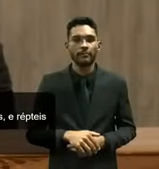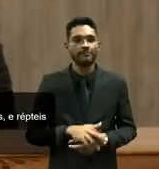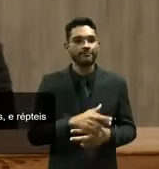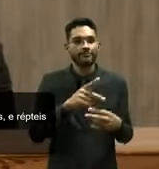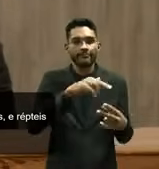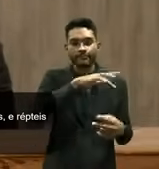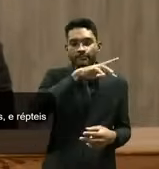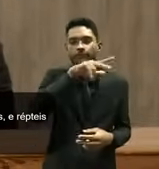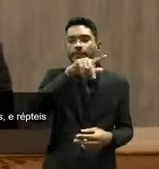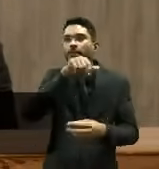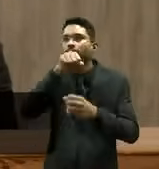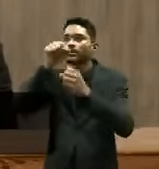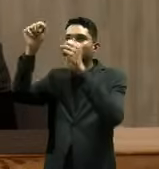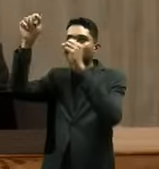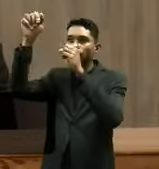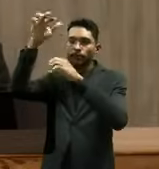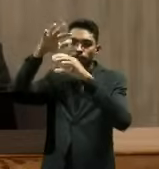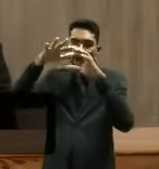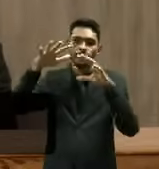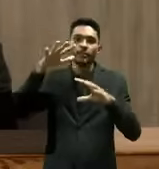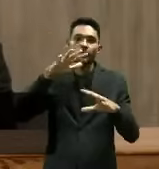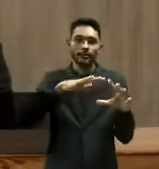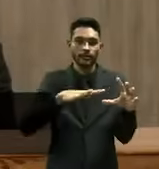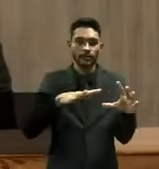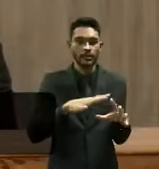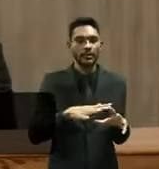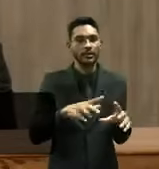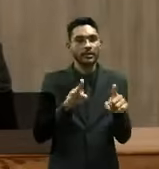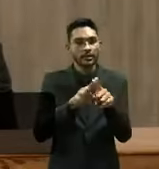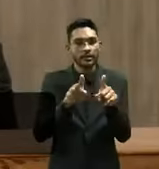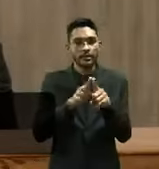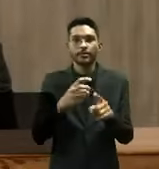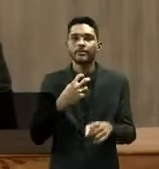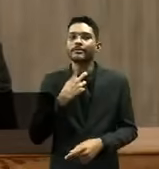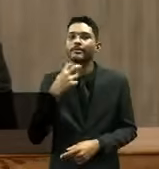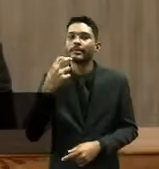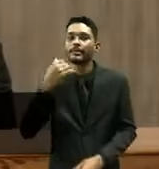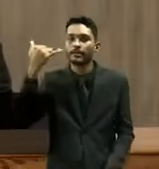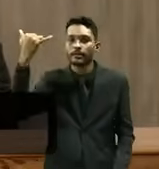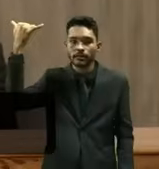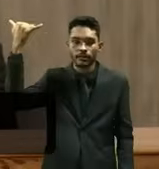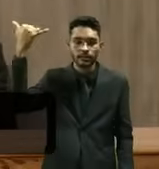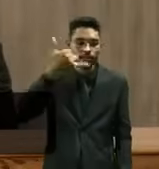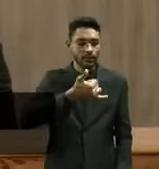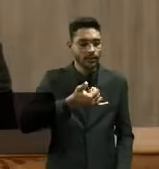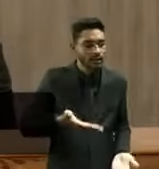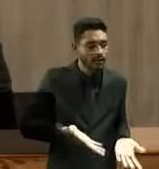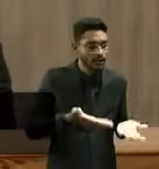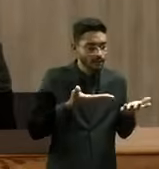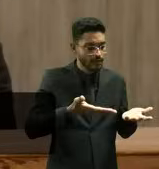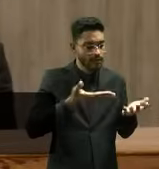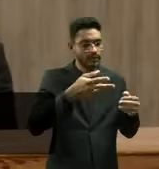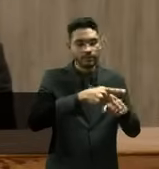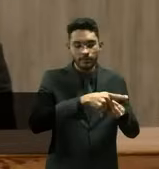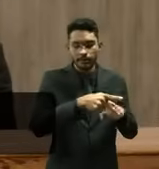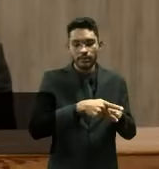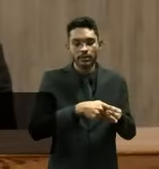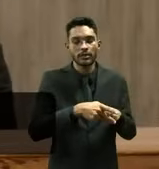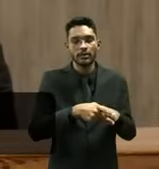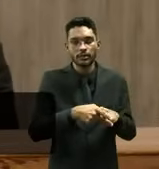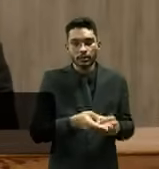e aves do céu e Ouvi uma voz que me dizia levanta-te Pedro mata e come eu dis de maneira